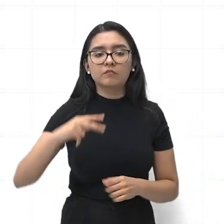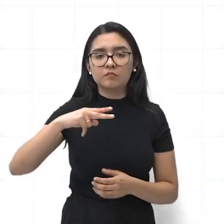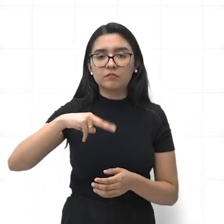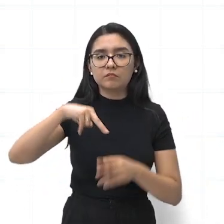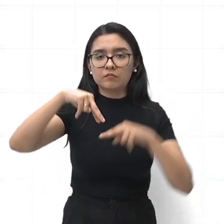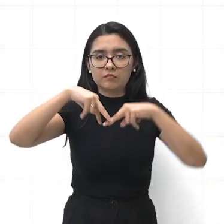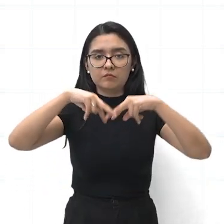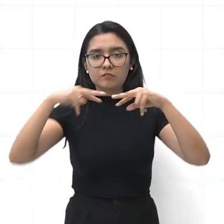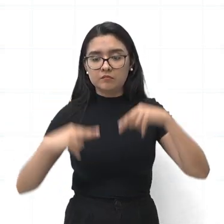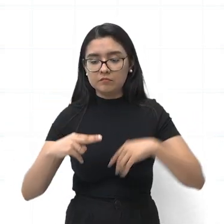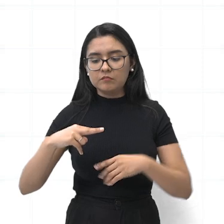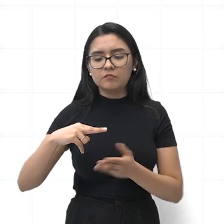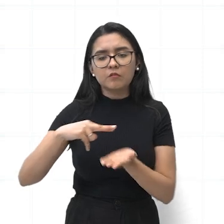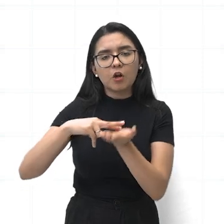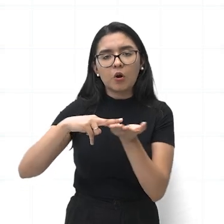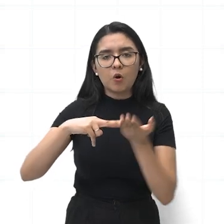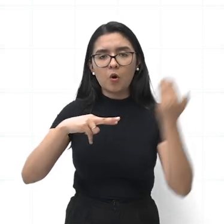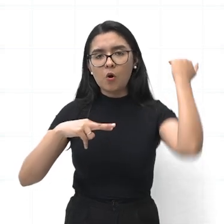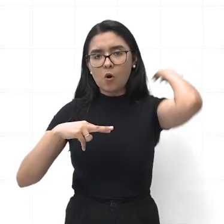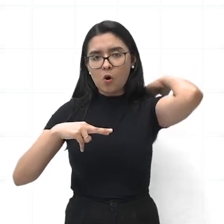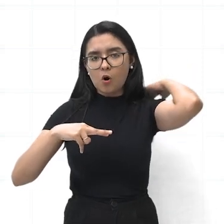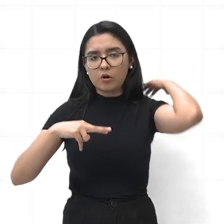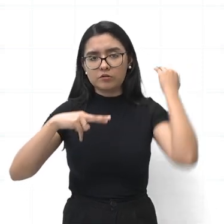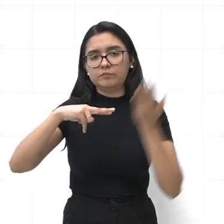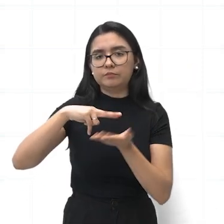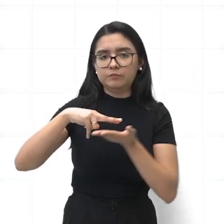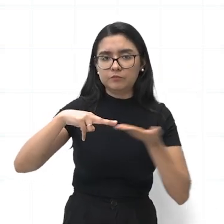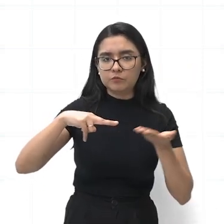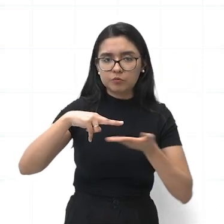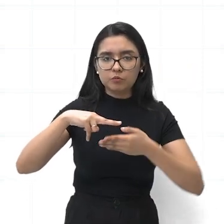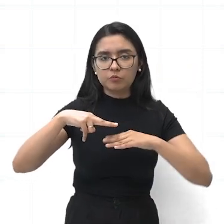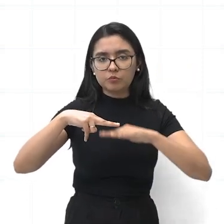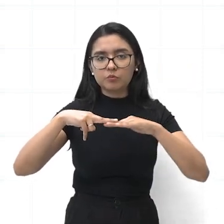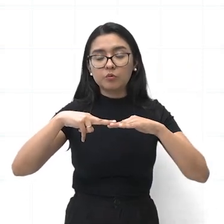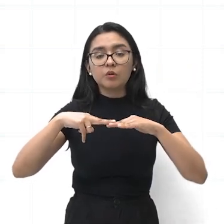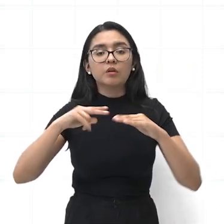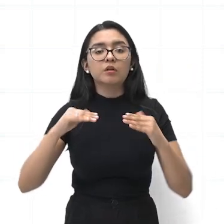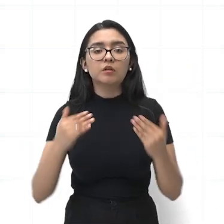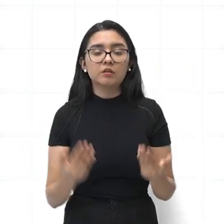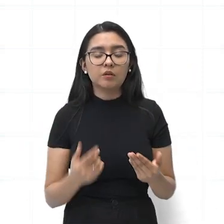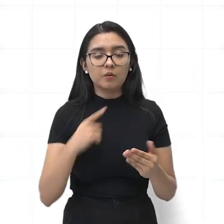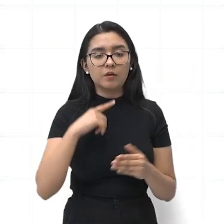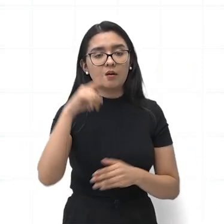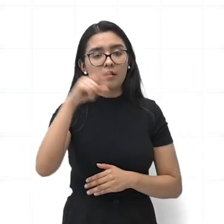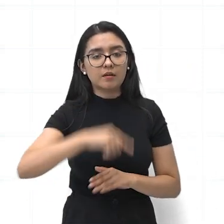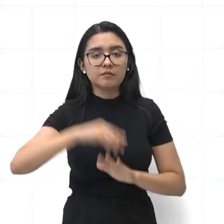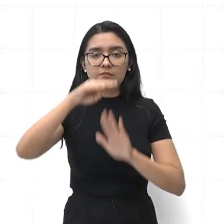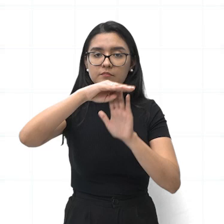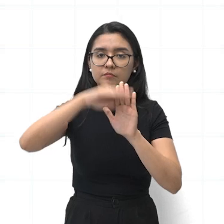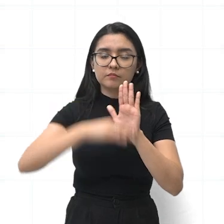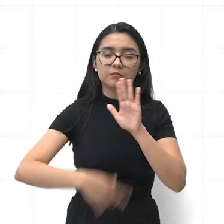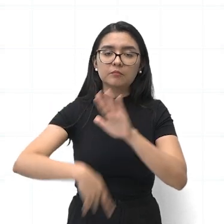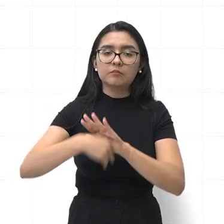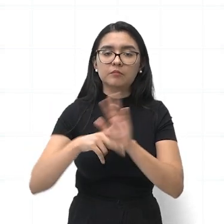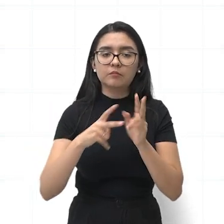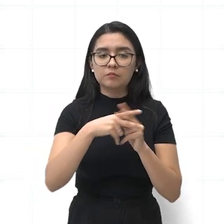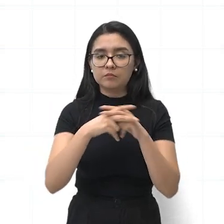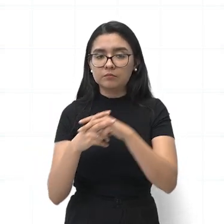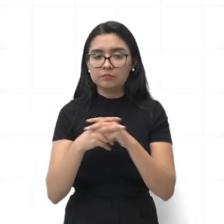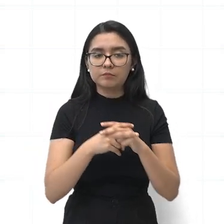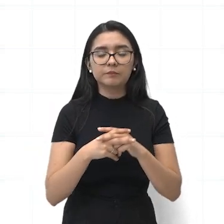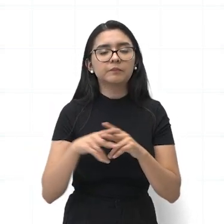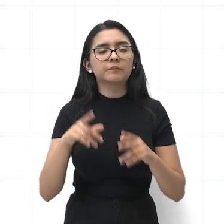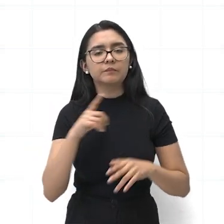encostamento no solo, né, com as costas do meu oponente no solo. Então, essa é a dinâmica da luta. Sempre tem um momento